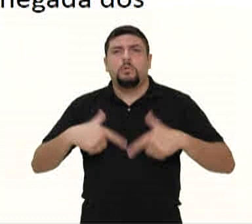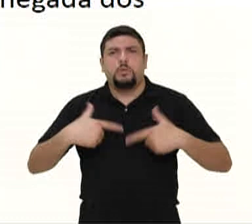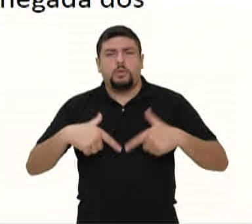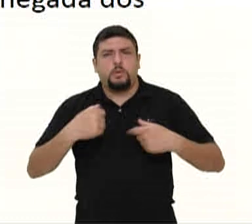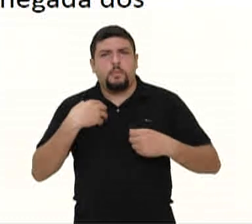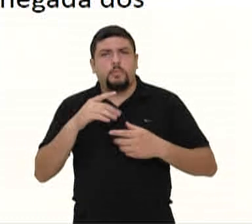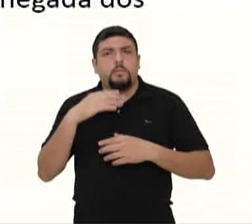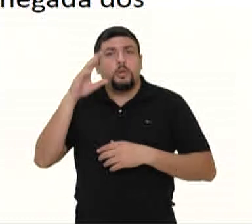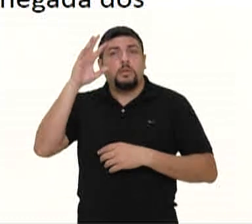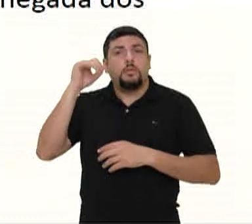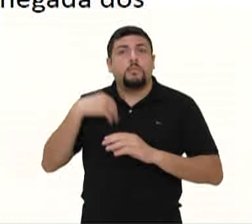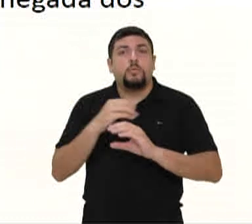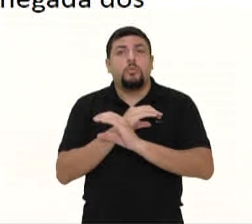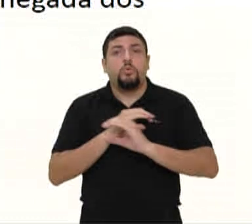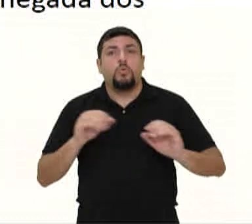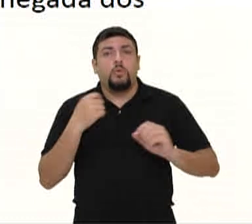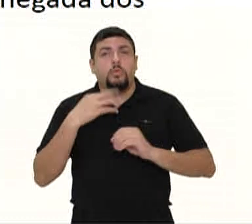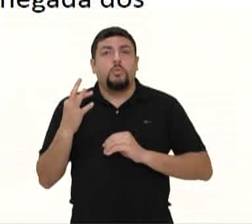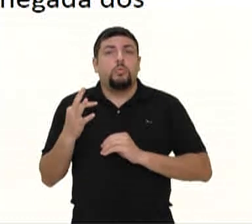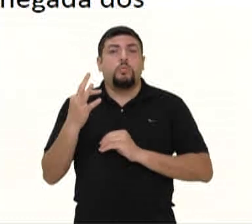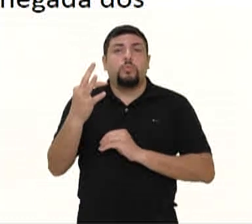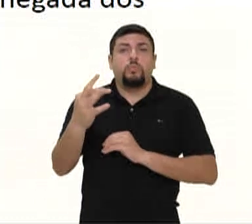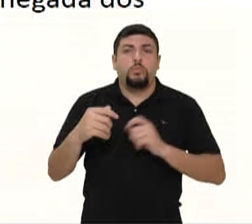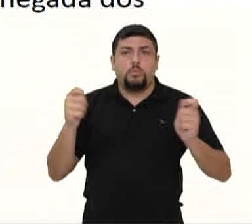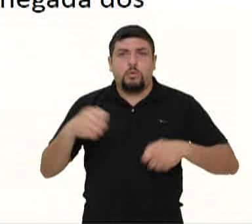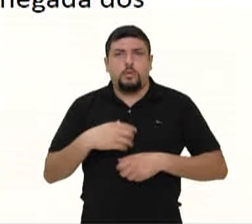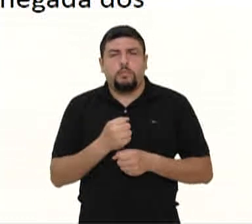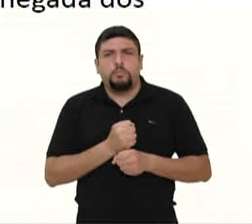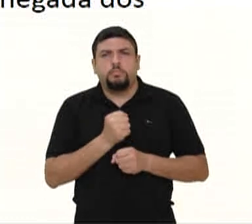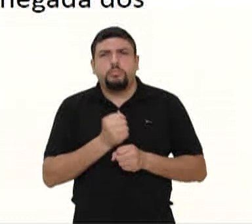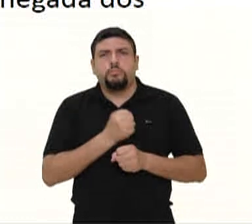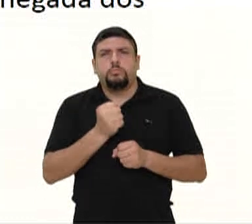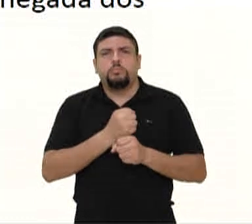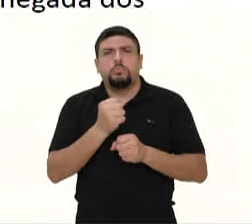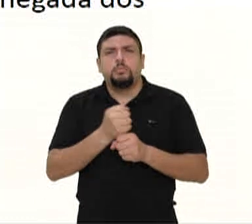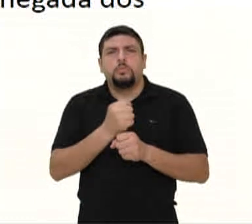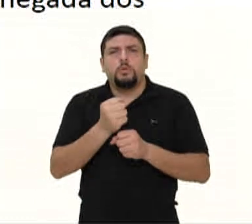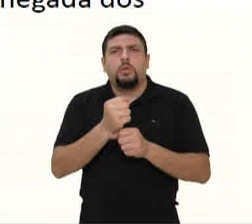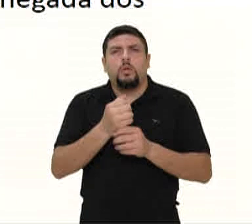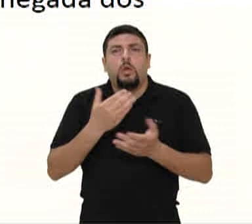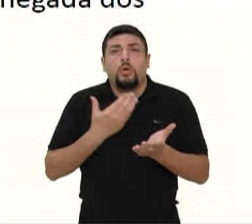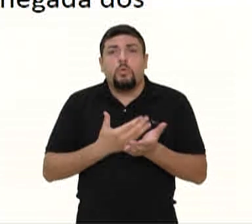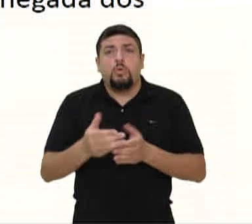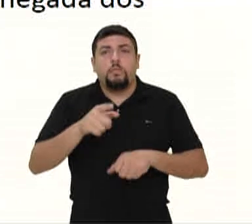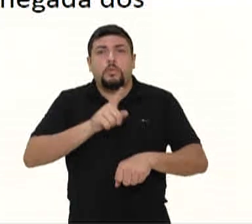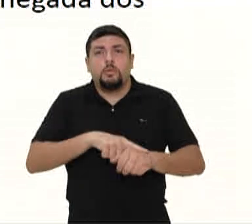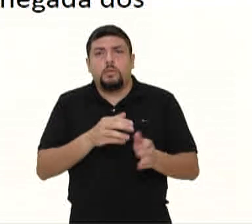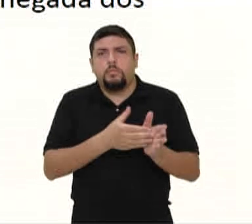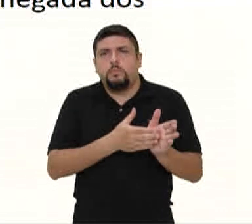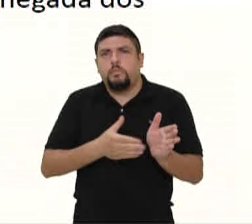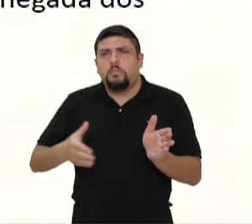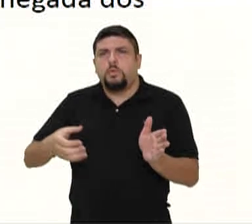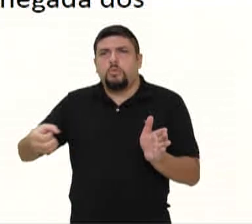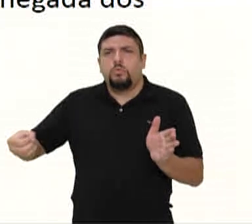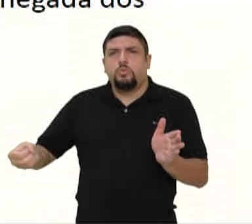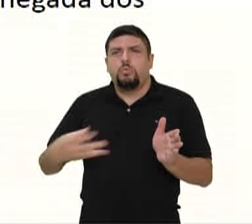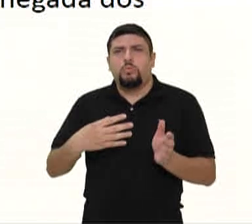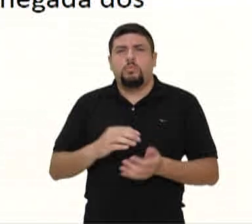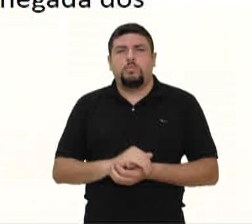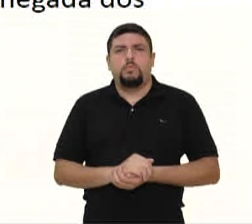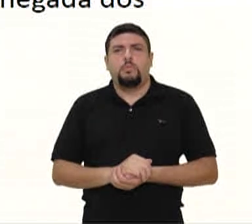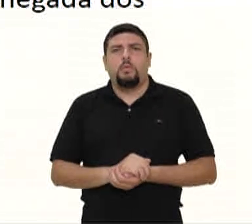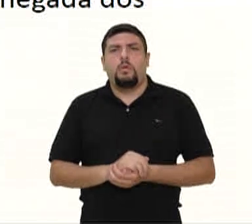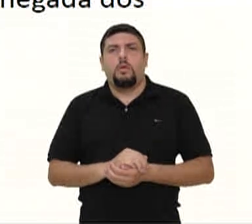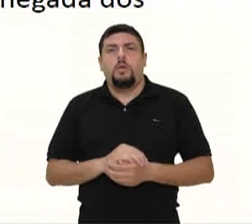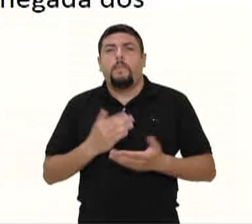no futuro, pudessem erguer, num tempo novo, um novo tempo. Começaram a chegar de todos os cantos da imensa pátria